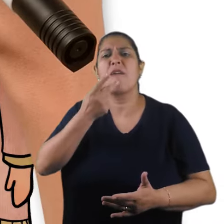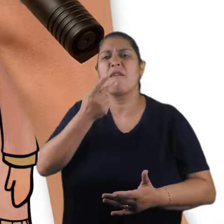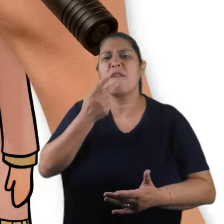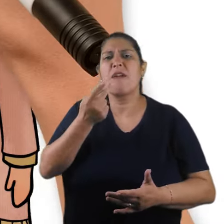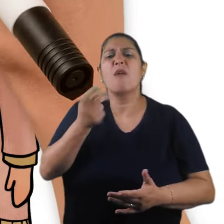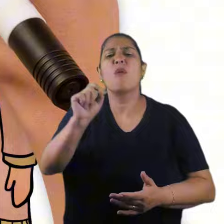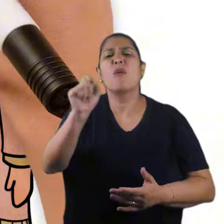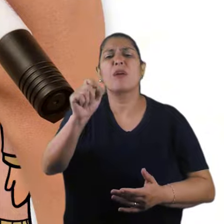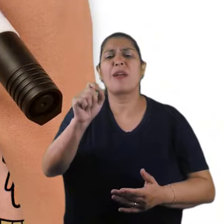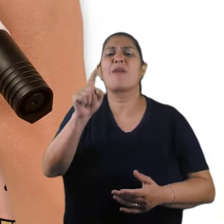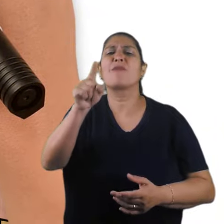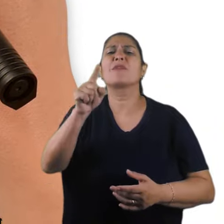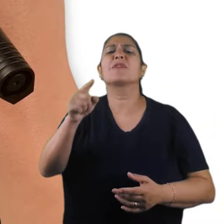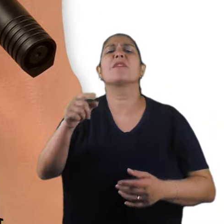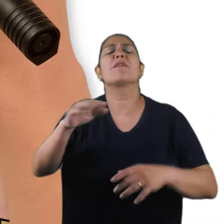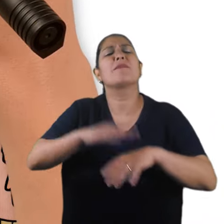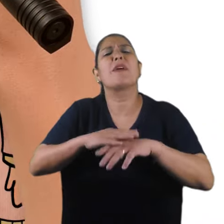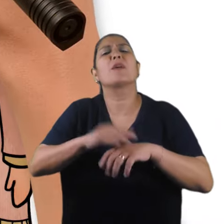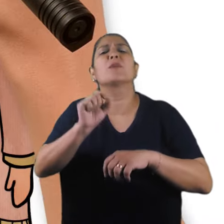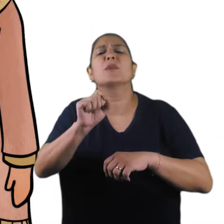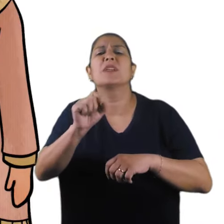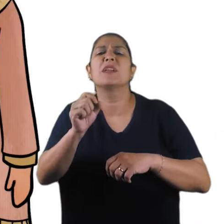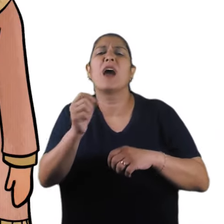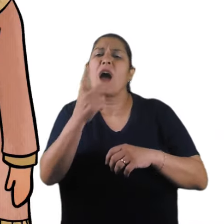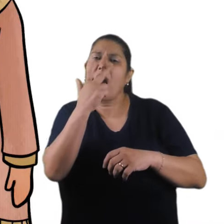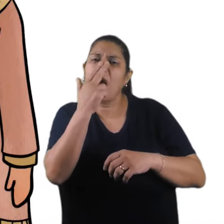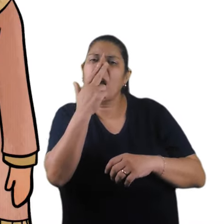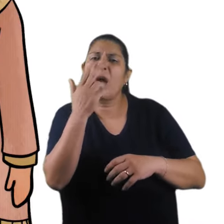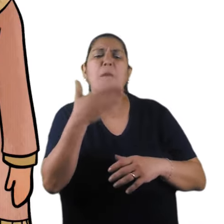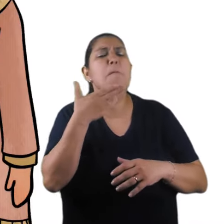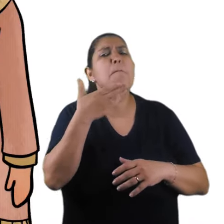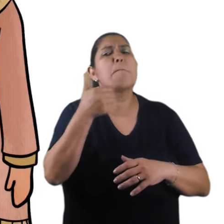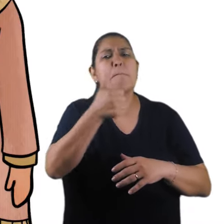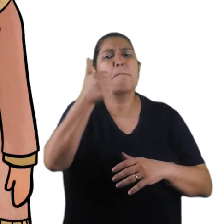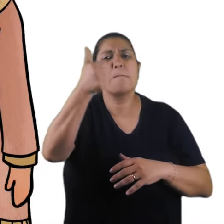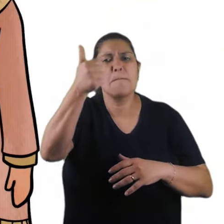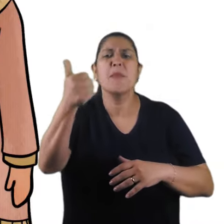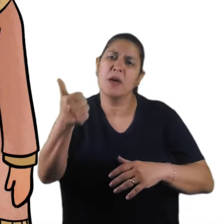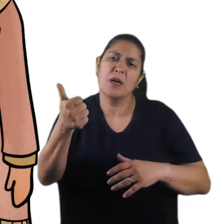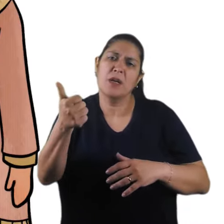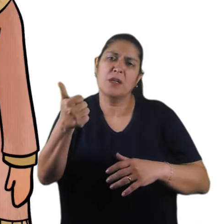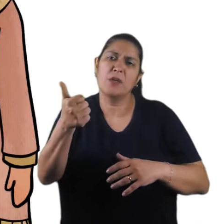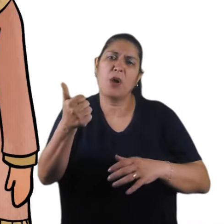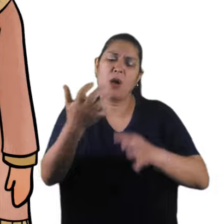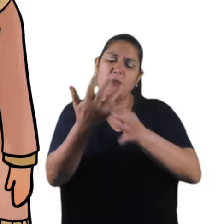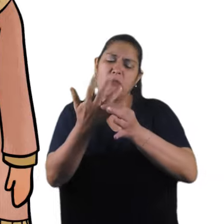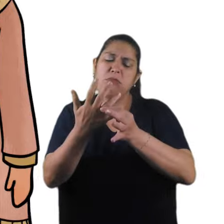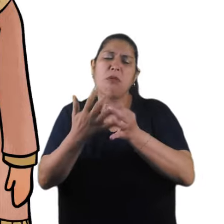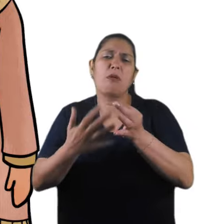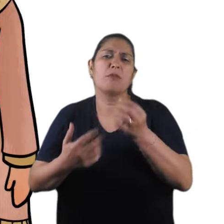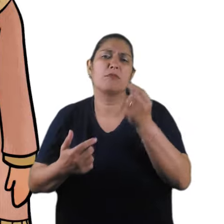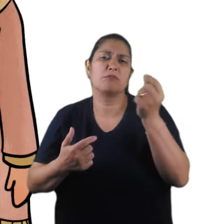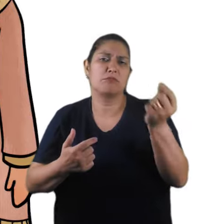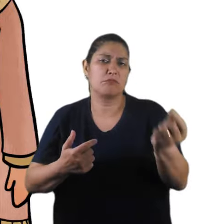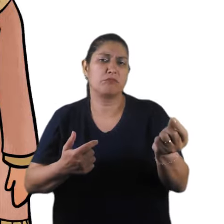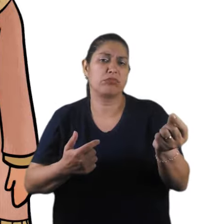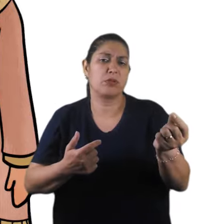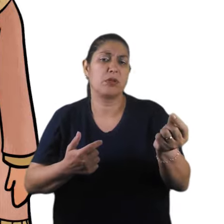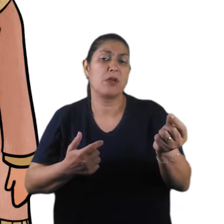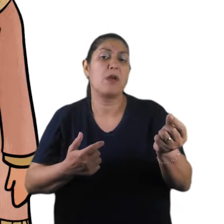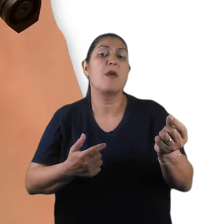confiava nele, deu a ele a autoridade para decidir o que fazer com o povo judeu que habitava em seu